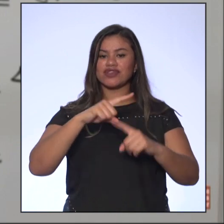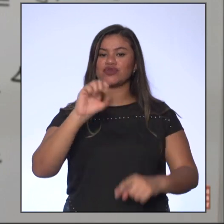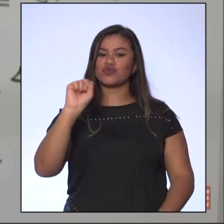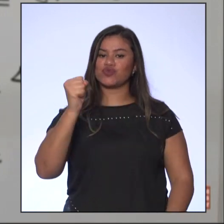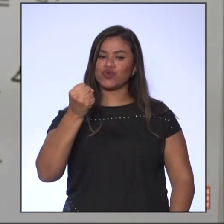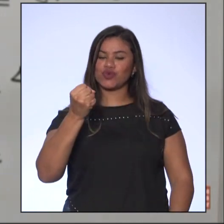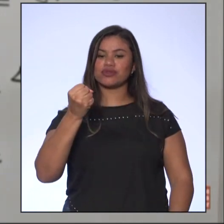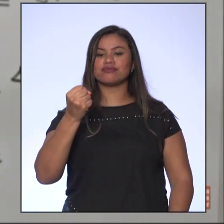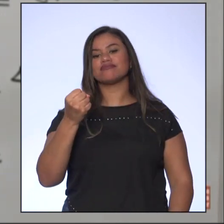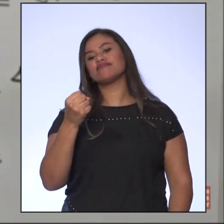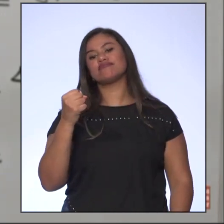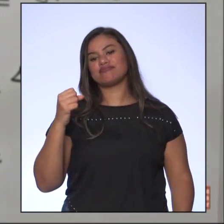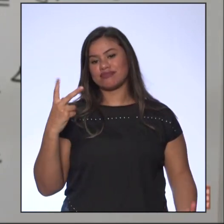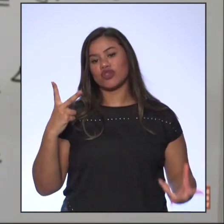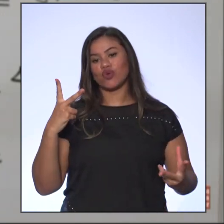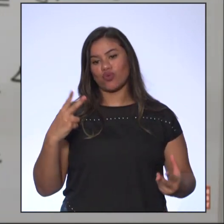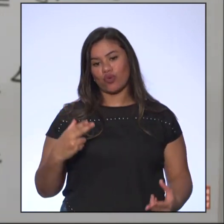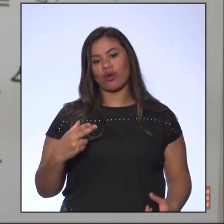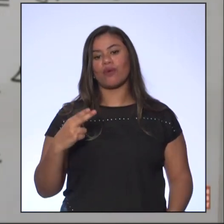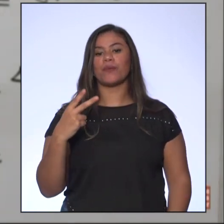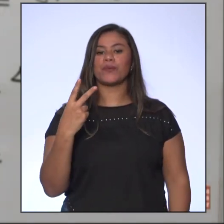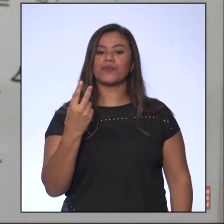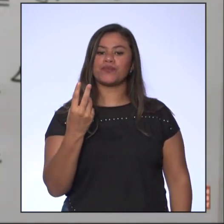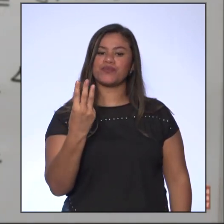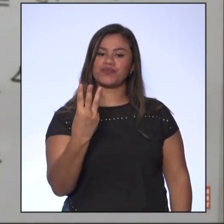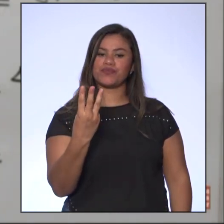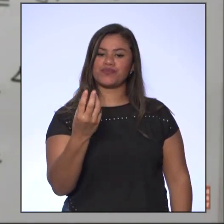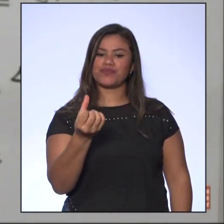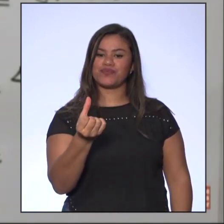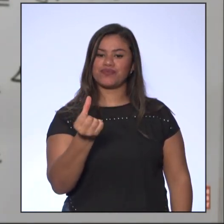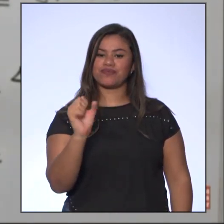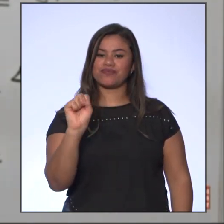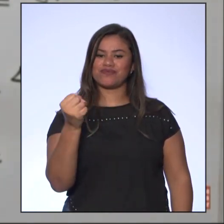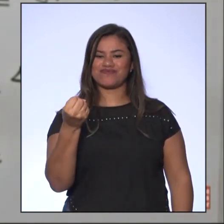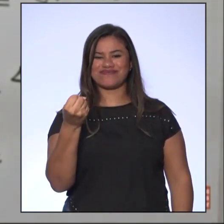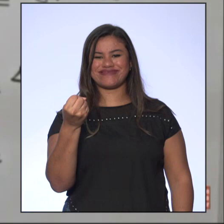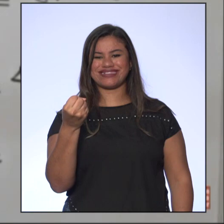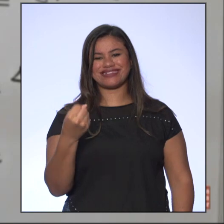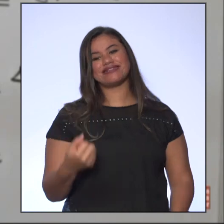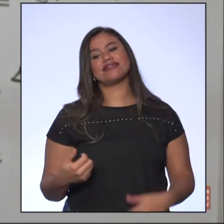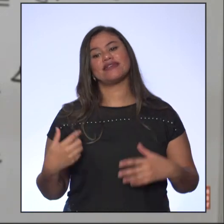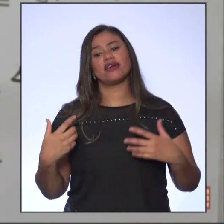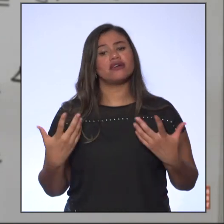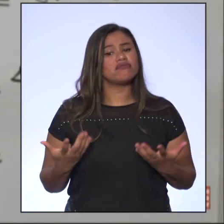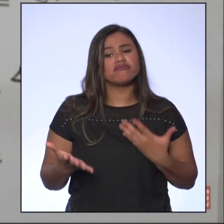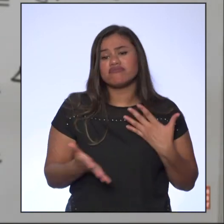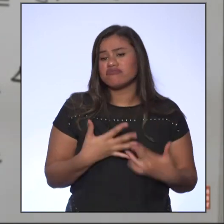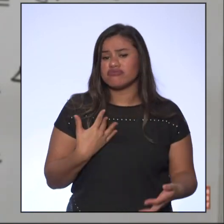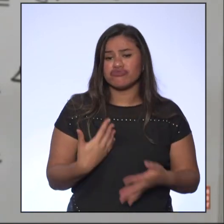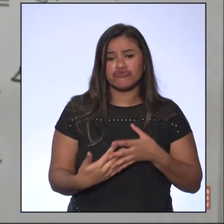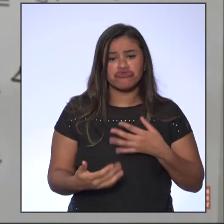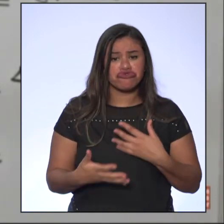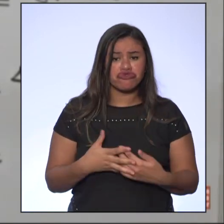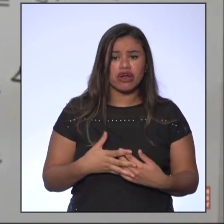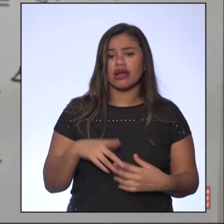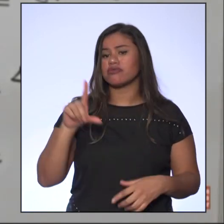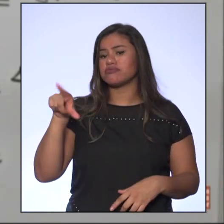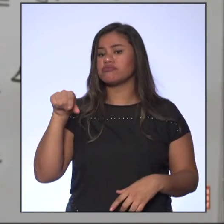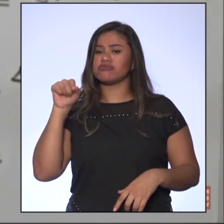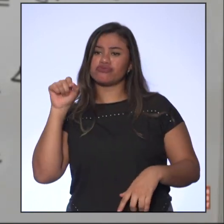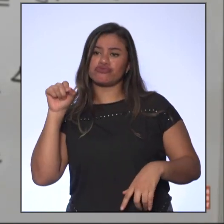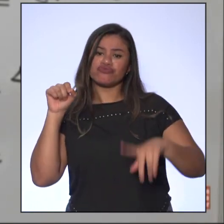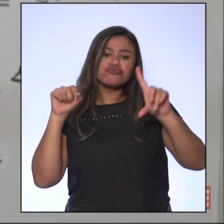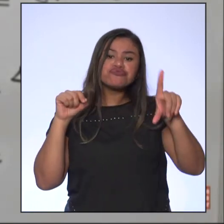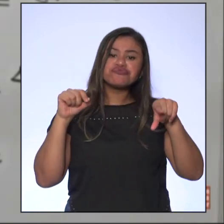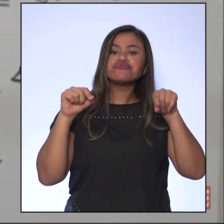368. Então, você pode escolher na hora como é que você deseja resolver o seu exercício.